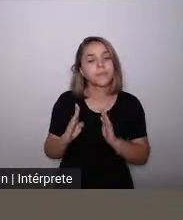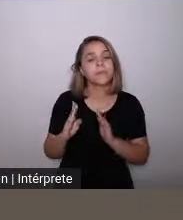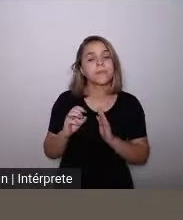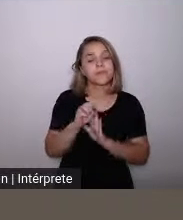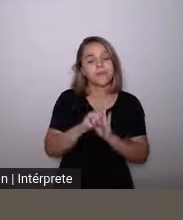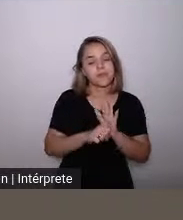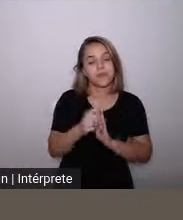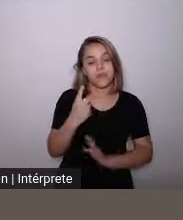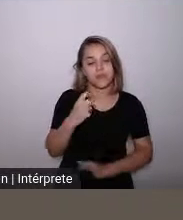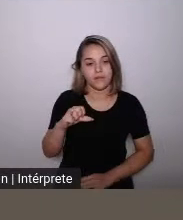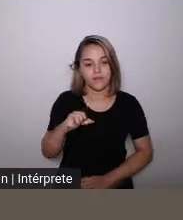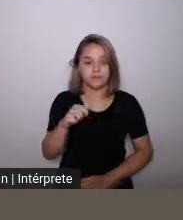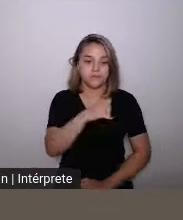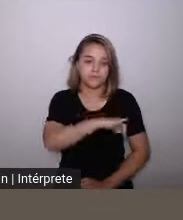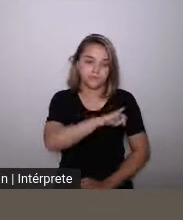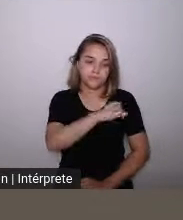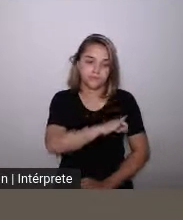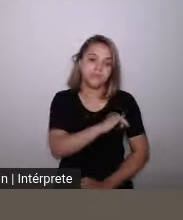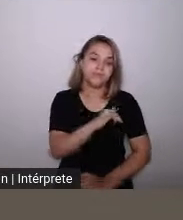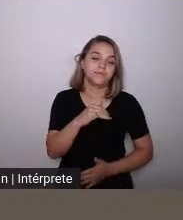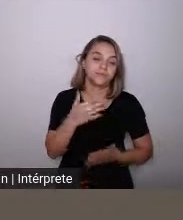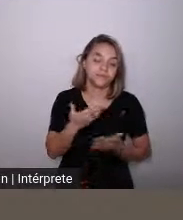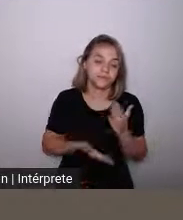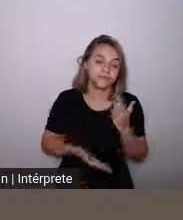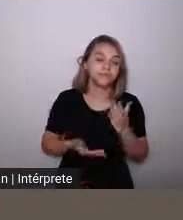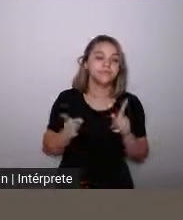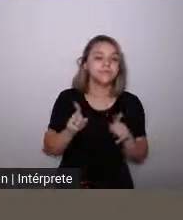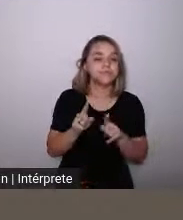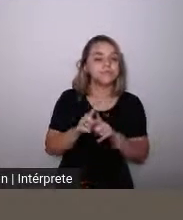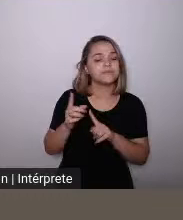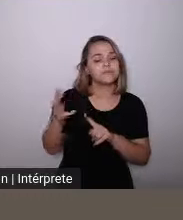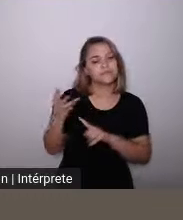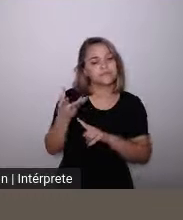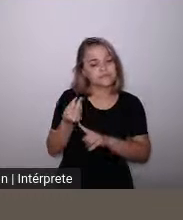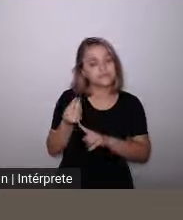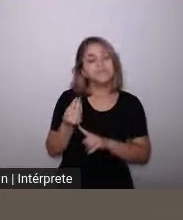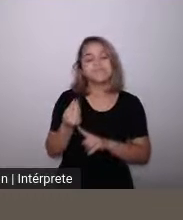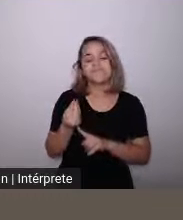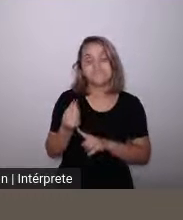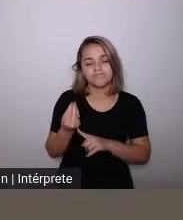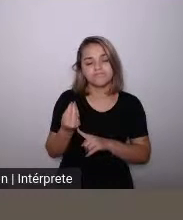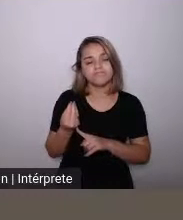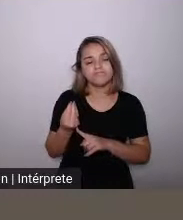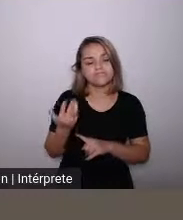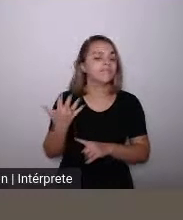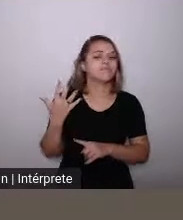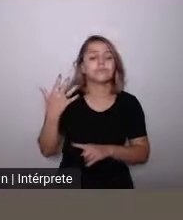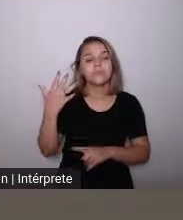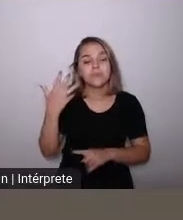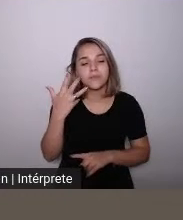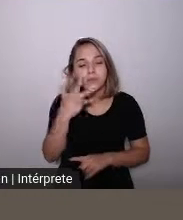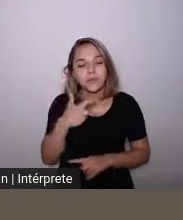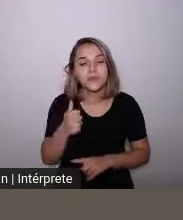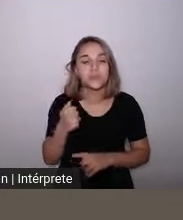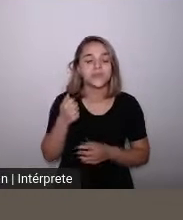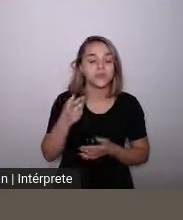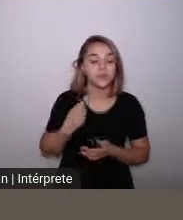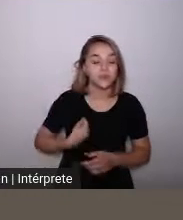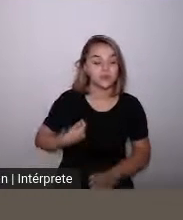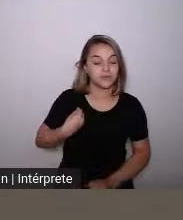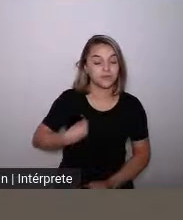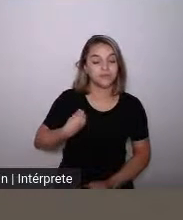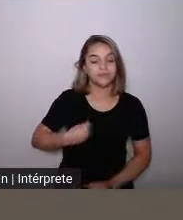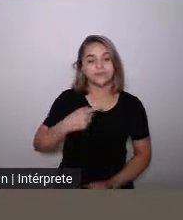Janeiro. A decadência, para Baudelaire, é a arte de morrer na beleza. A presença constante da morte no